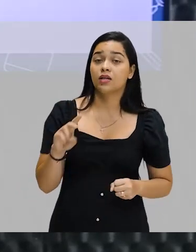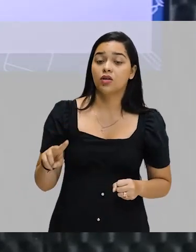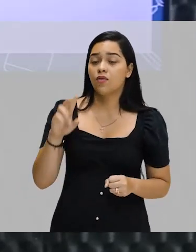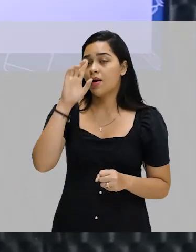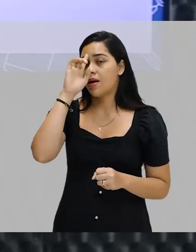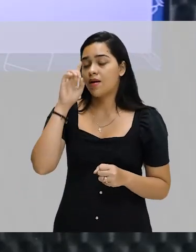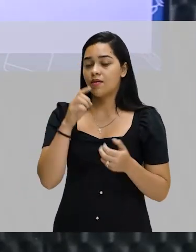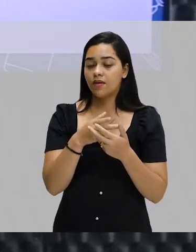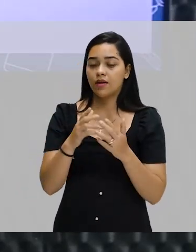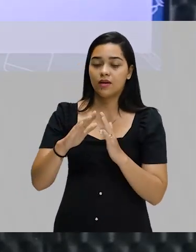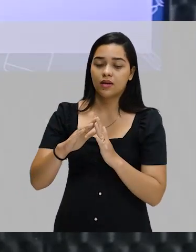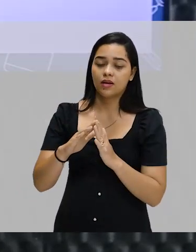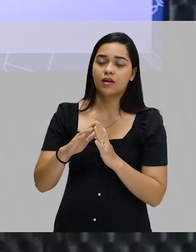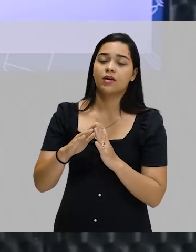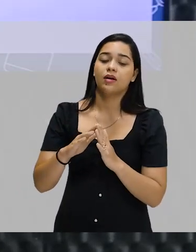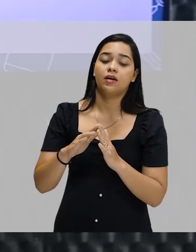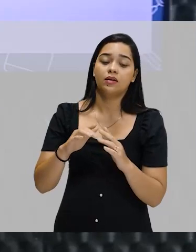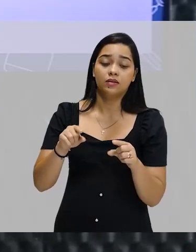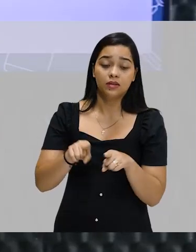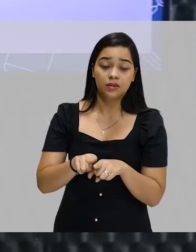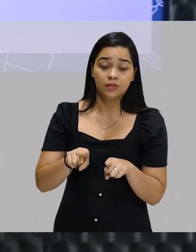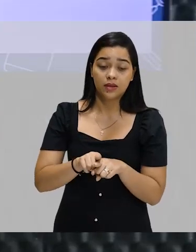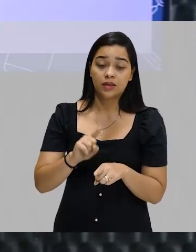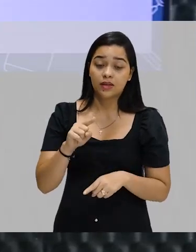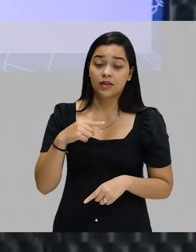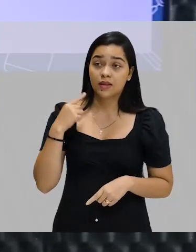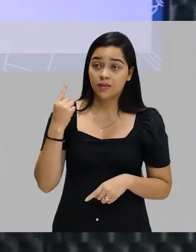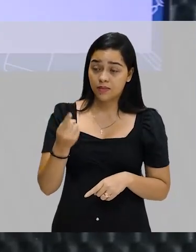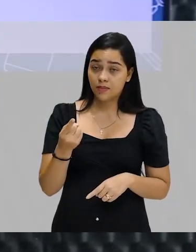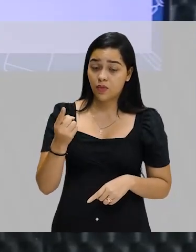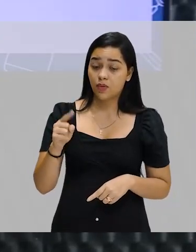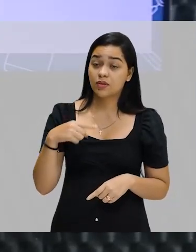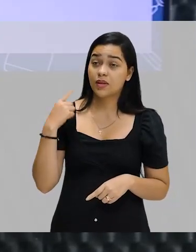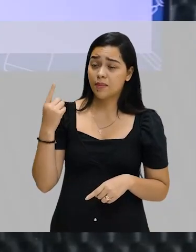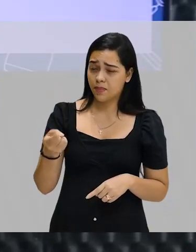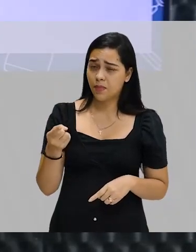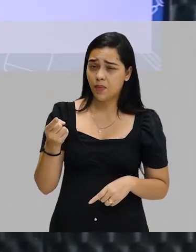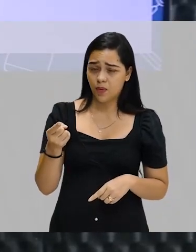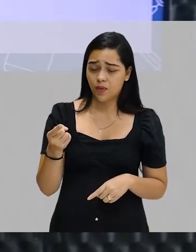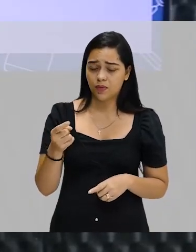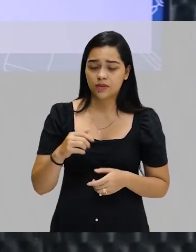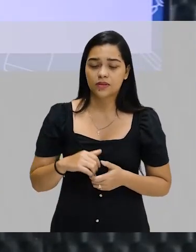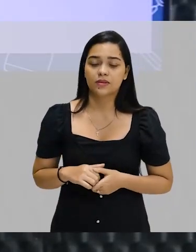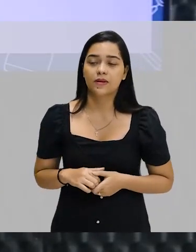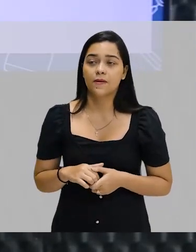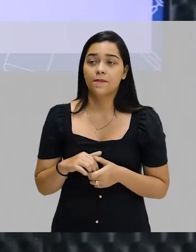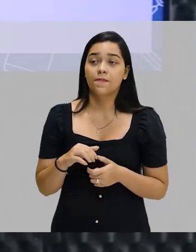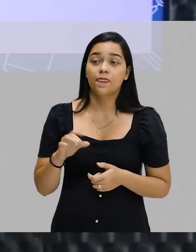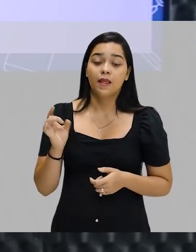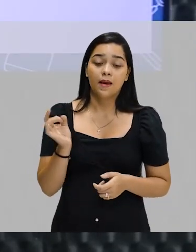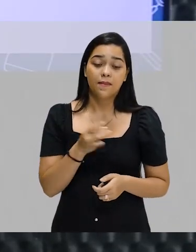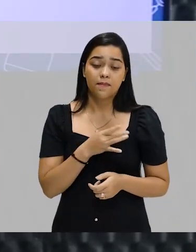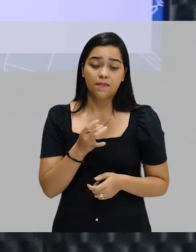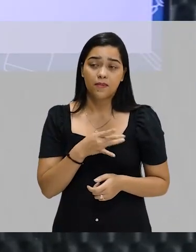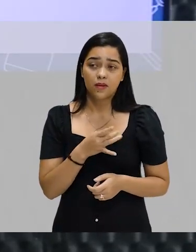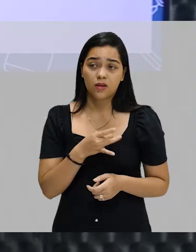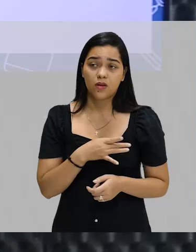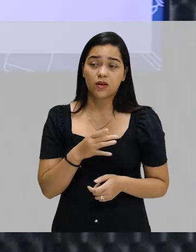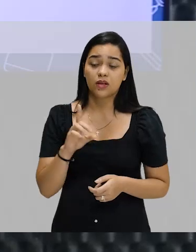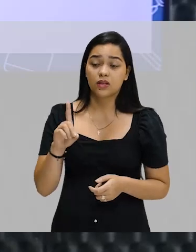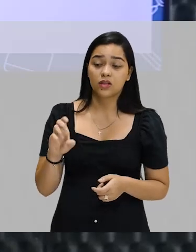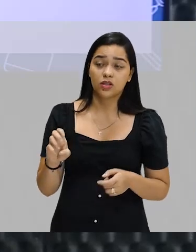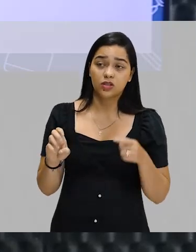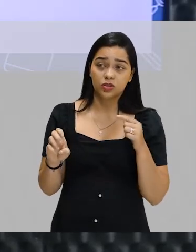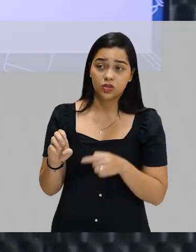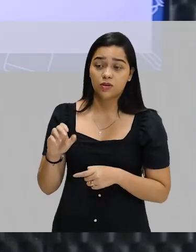amarelas, adjetivos, igreja, substantivo. Depois, tá? Depois, ó, advérbio de tempo, medrosas, adjetivo